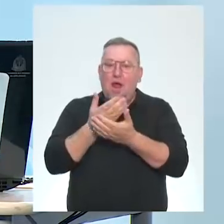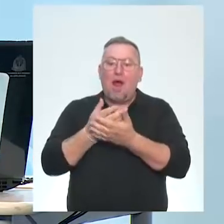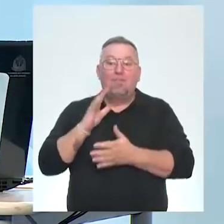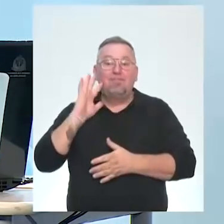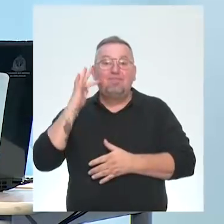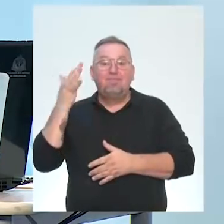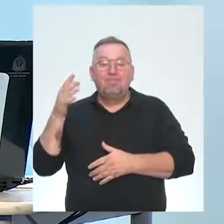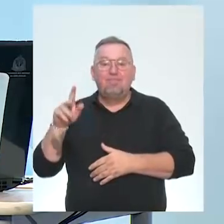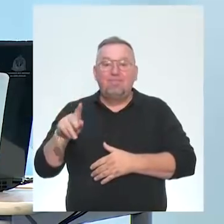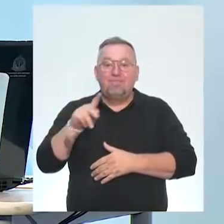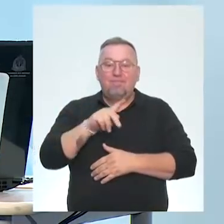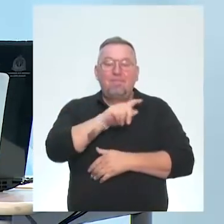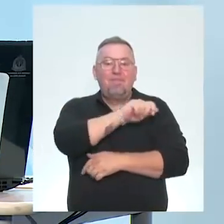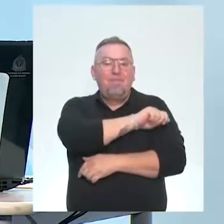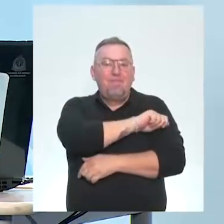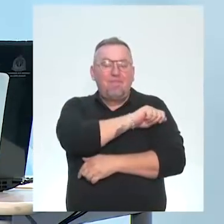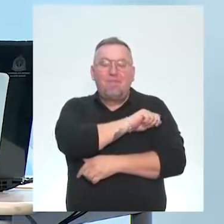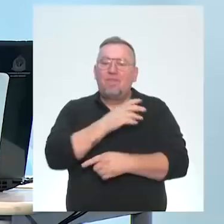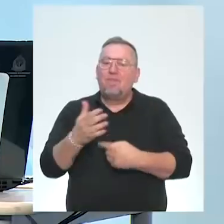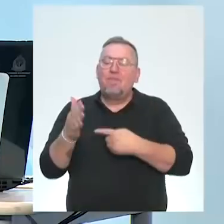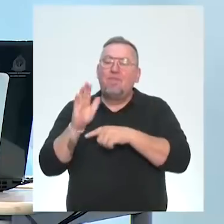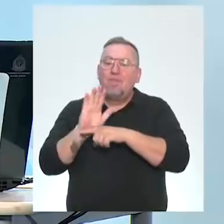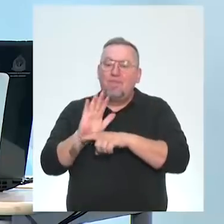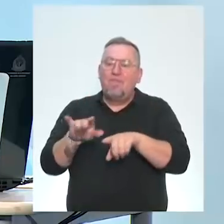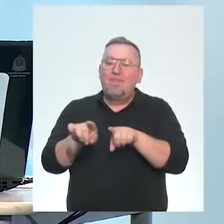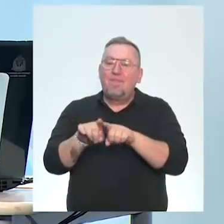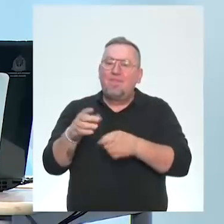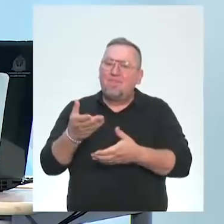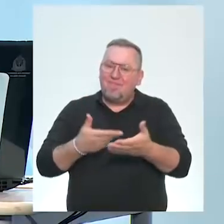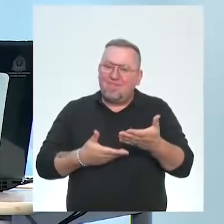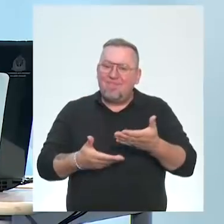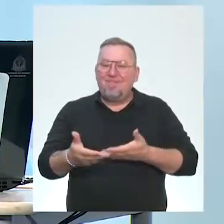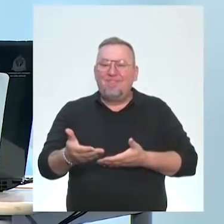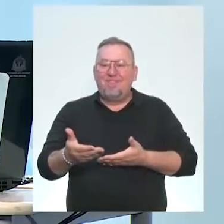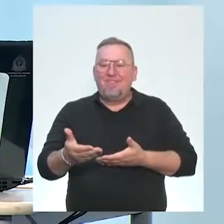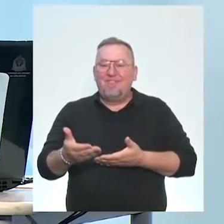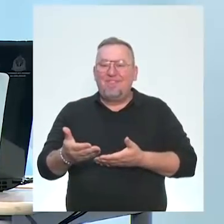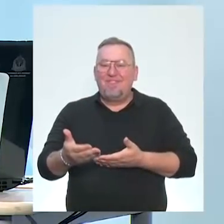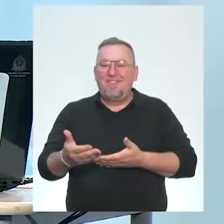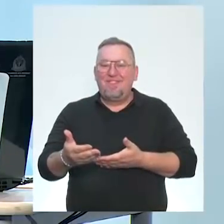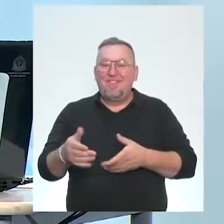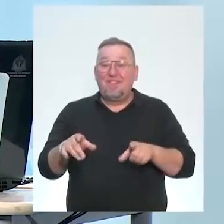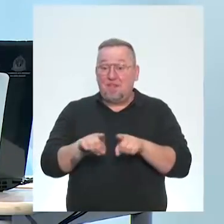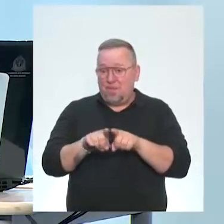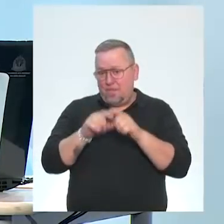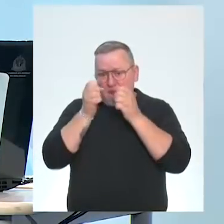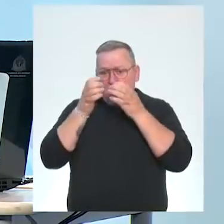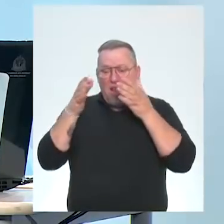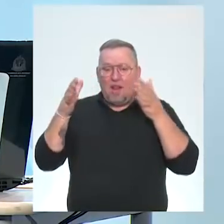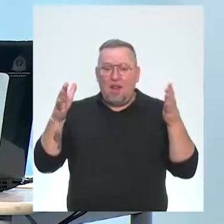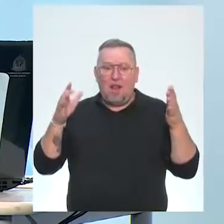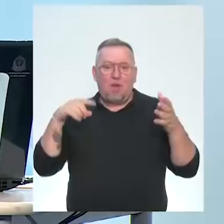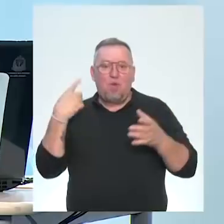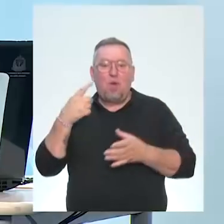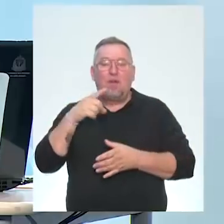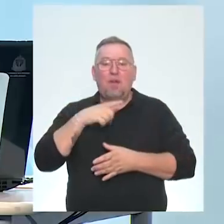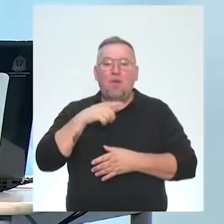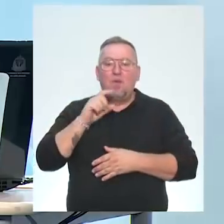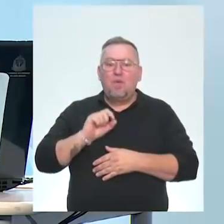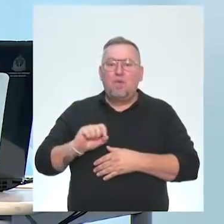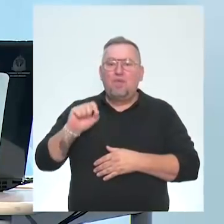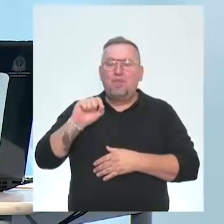vocês, professores, alunos, nos auxiliando e nós auxiliando vocês. E, obviamente, nós teremos aqui